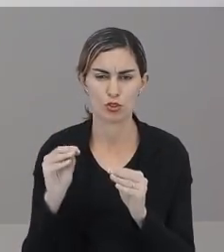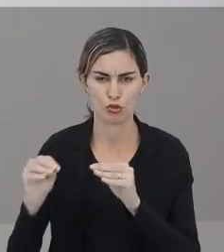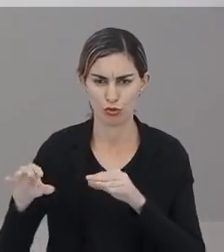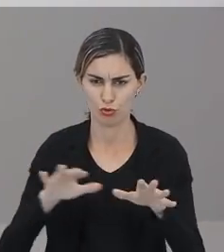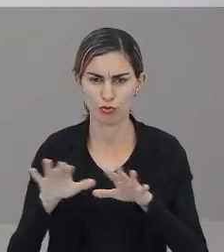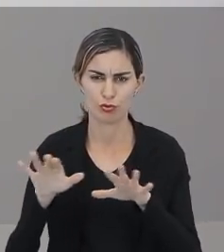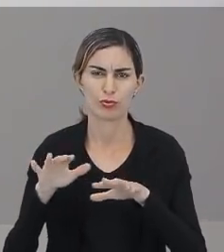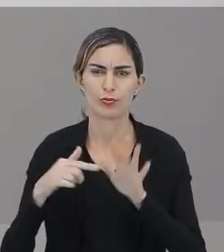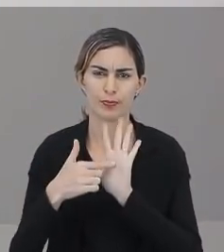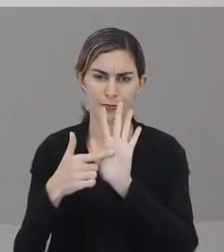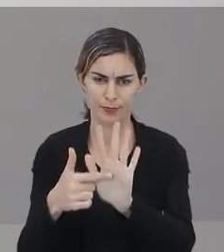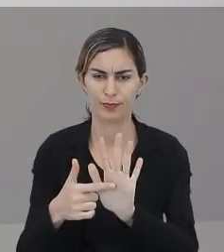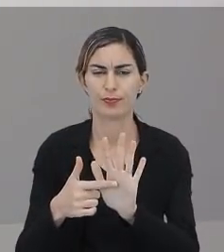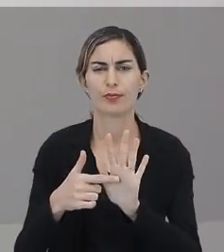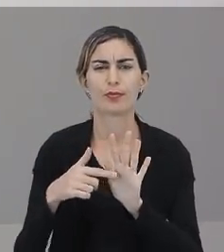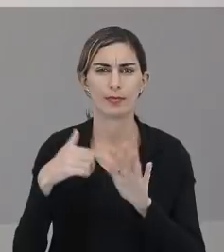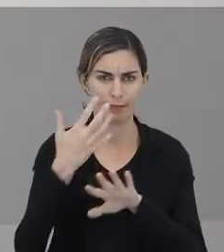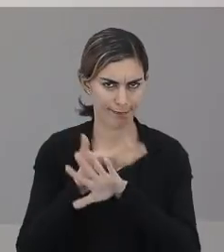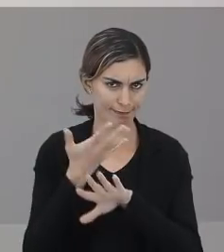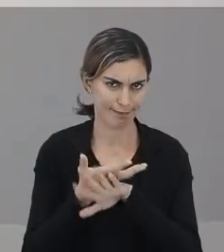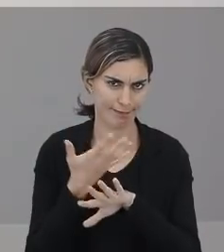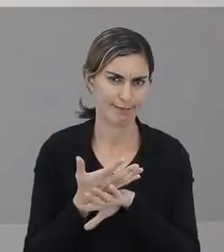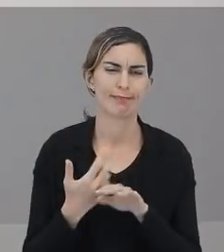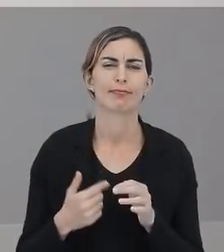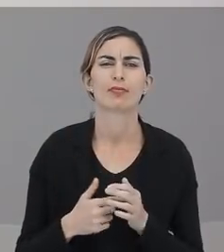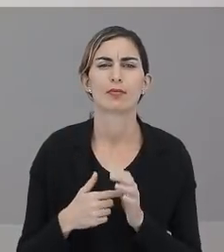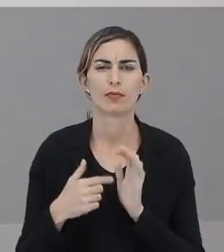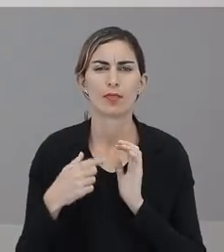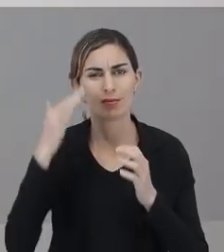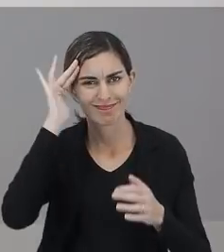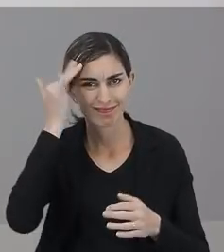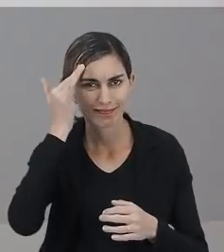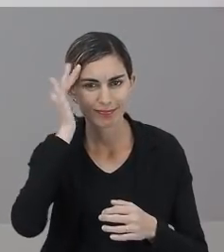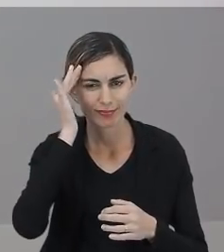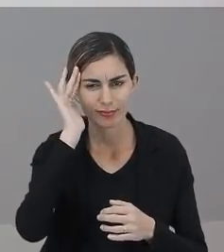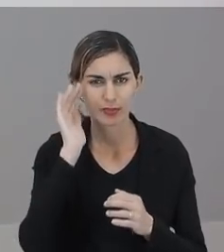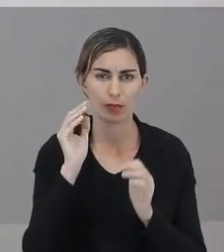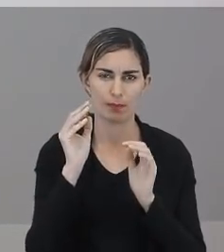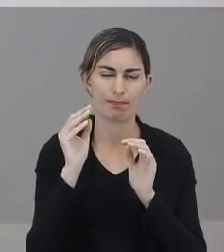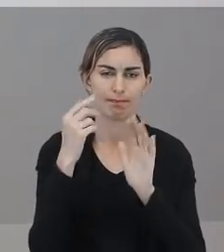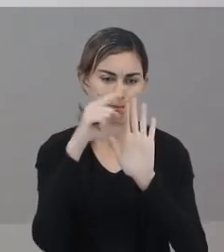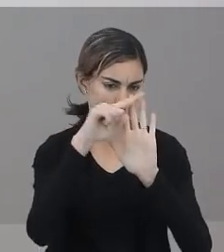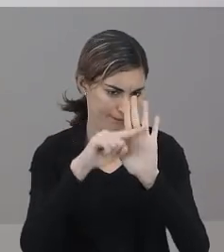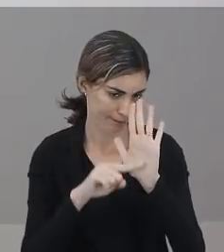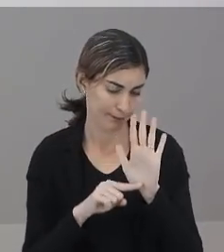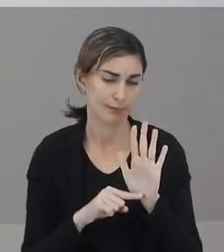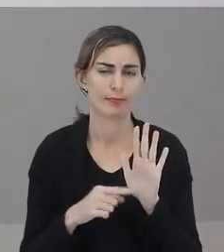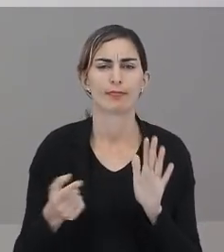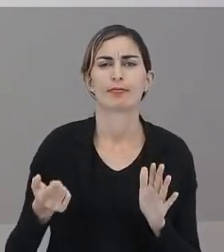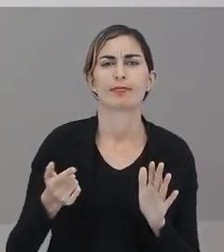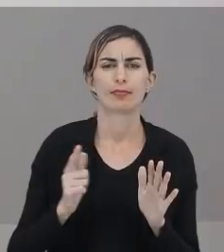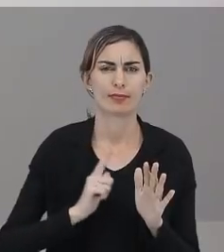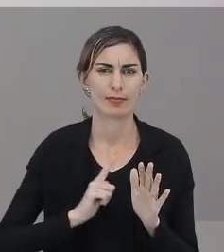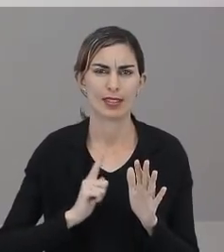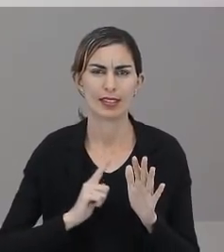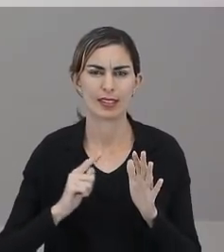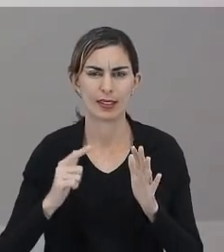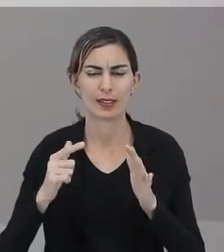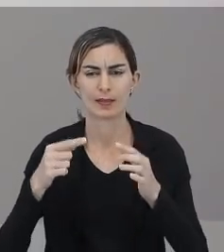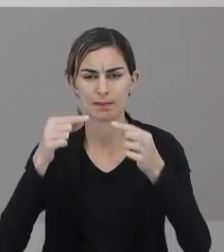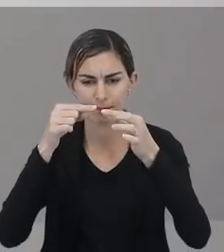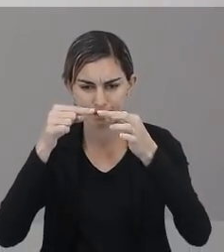controle condicionais. Nessa competência, vamos entender que um programa ele é feito através